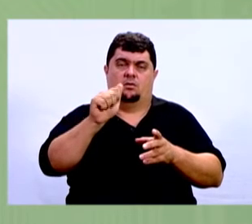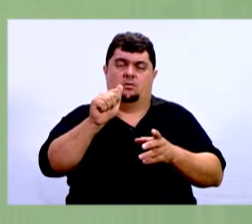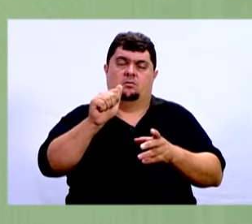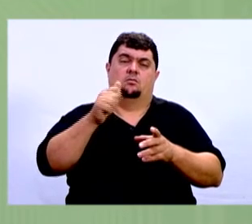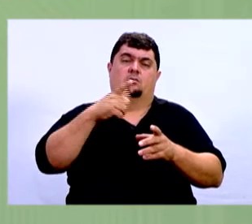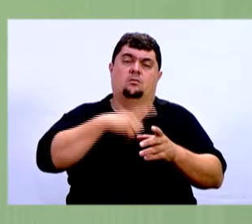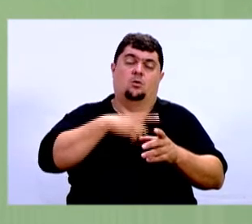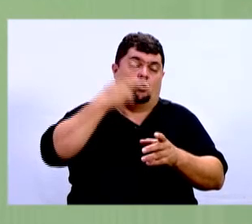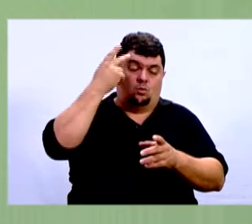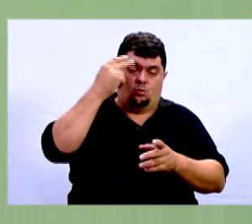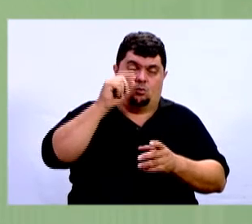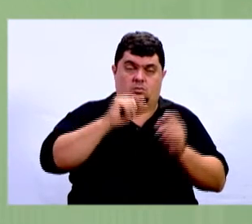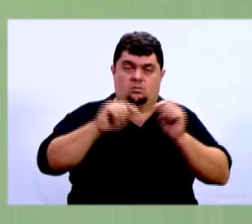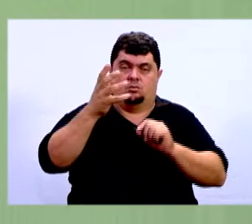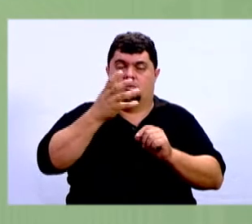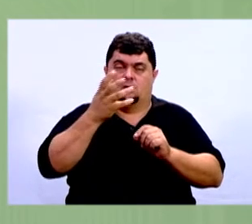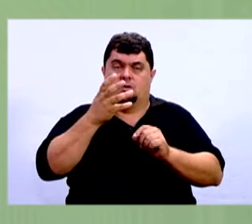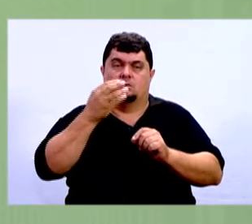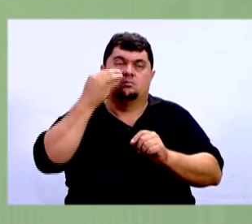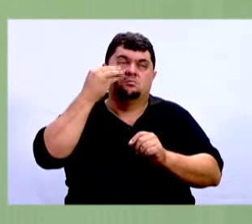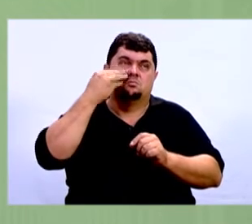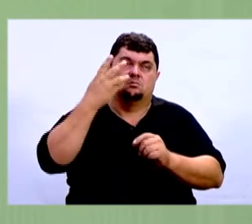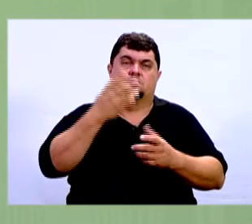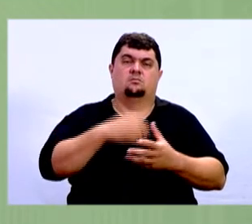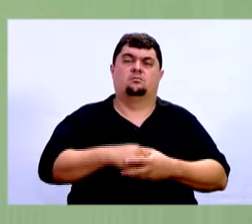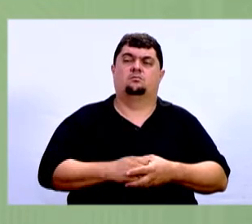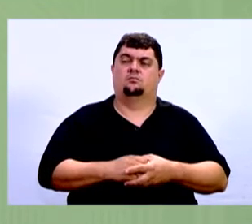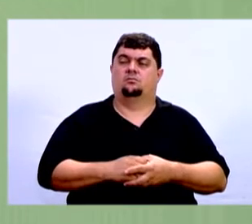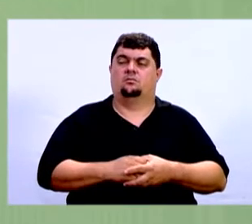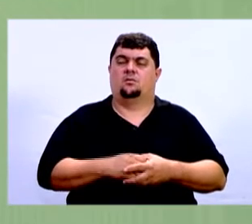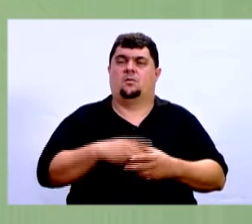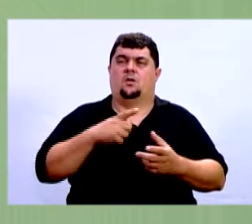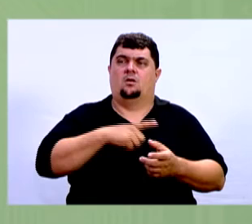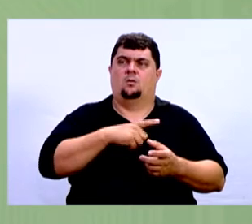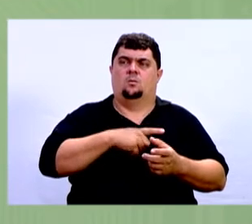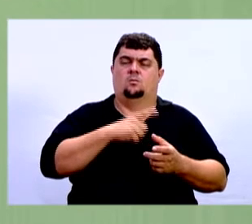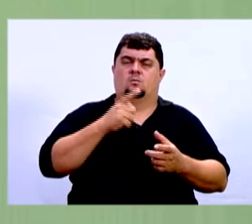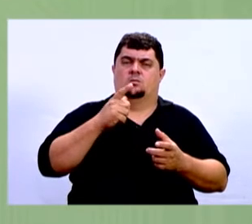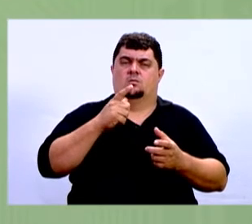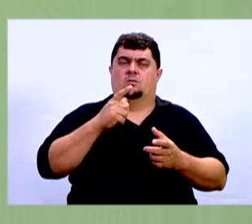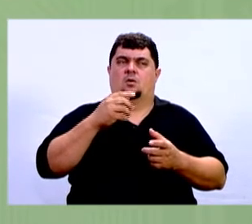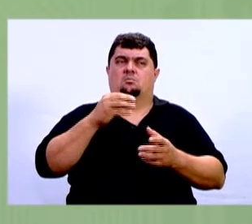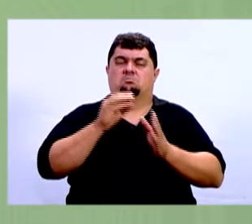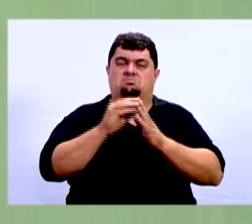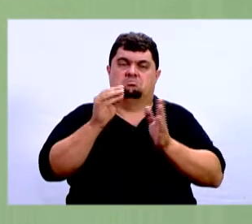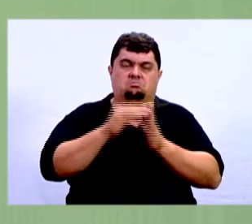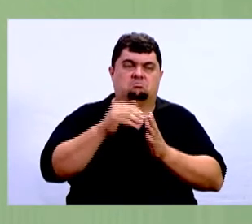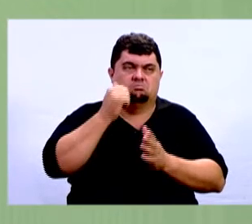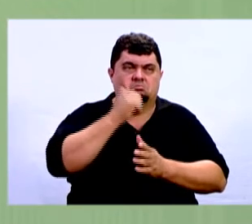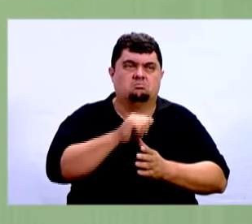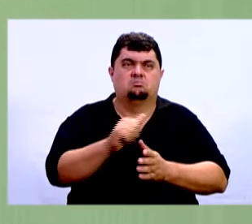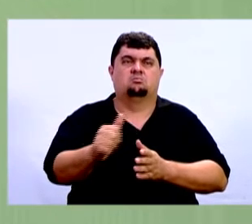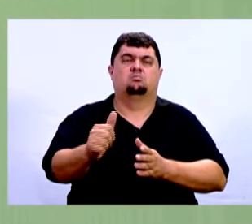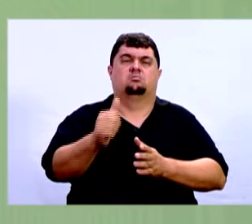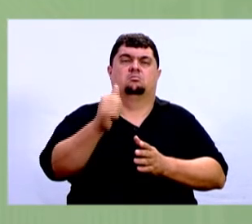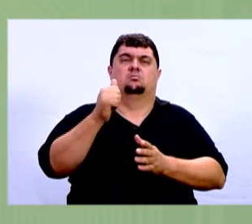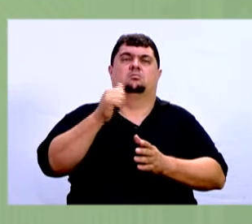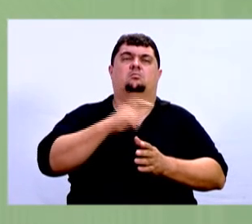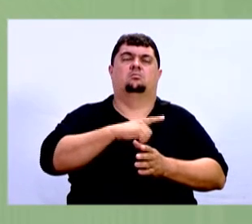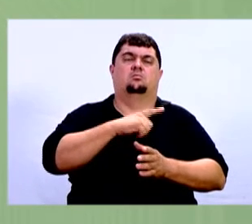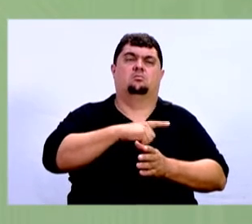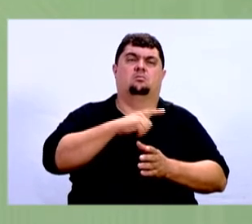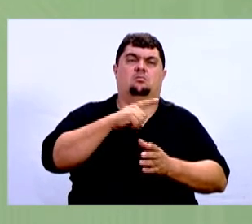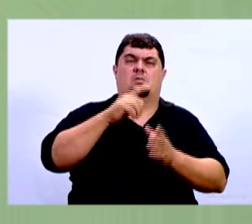Normalmente esse aqui é quando você quer fazer um estudo, por exemplo, estudo da cultura de uma indígena, de uma população quilombola,